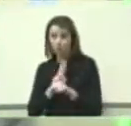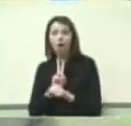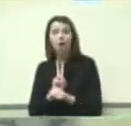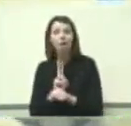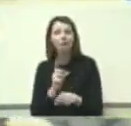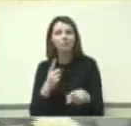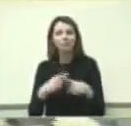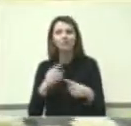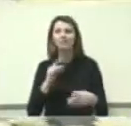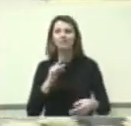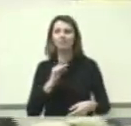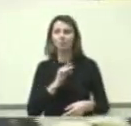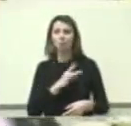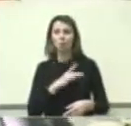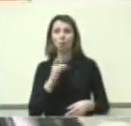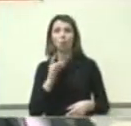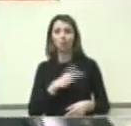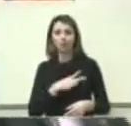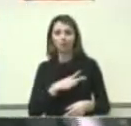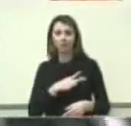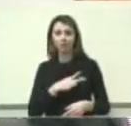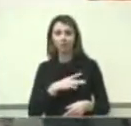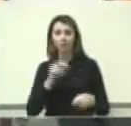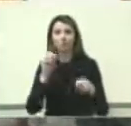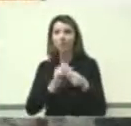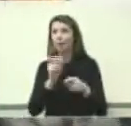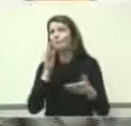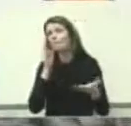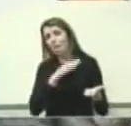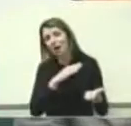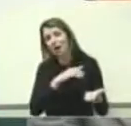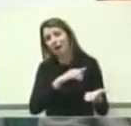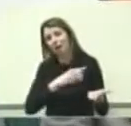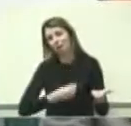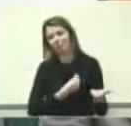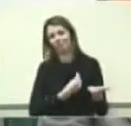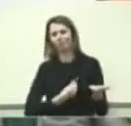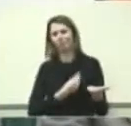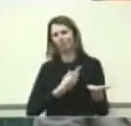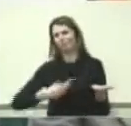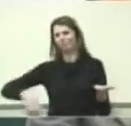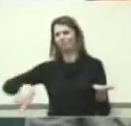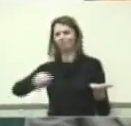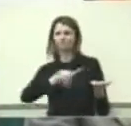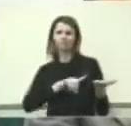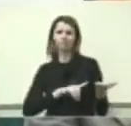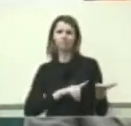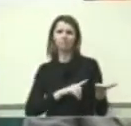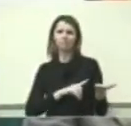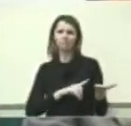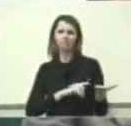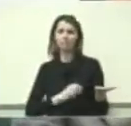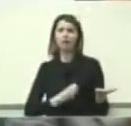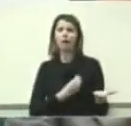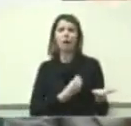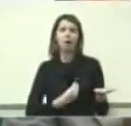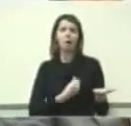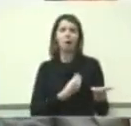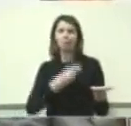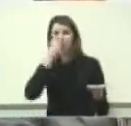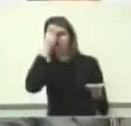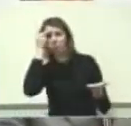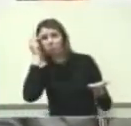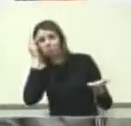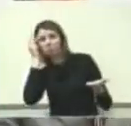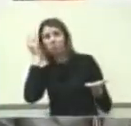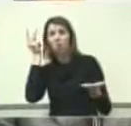dos fatores que mais causa prejuízo em nossa vida espiritual na nossa vida pessoal na